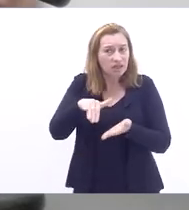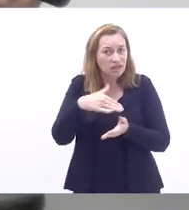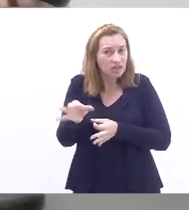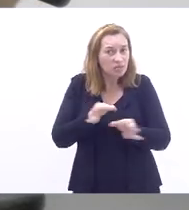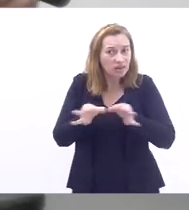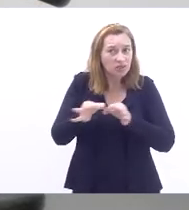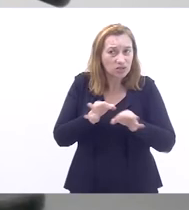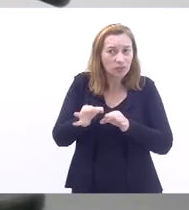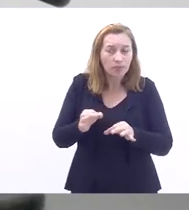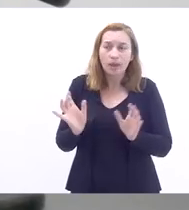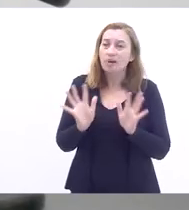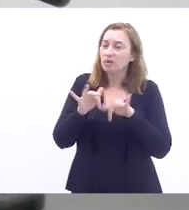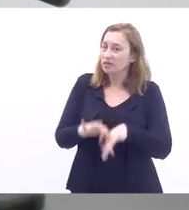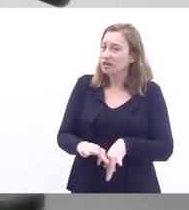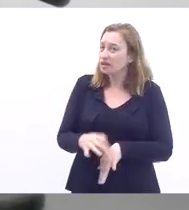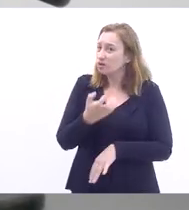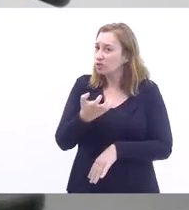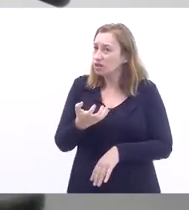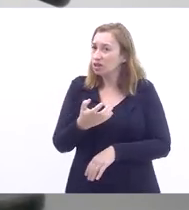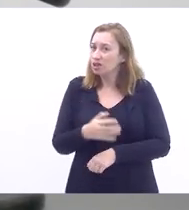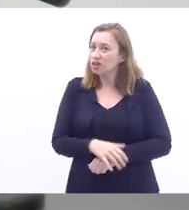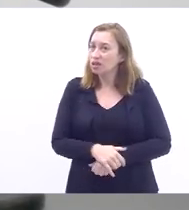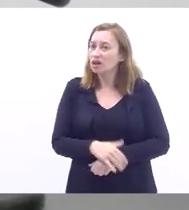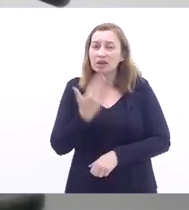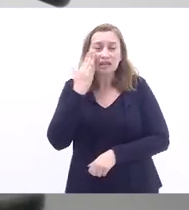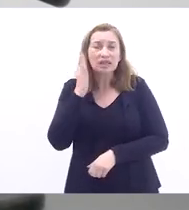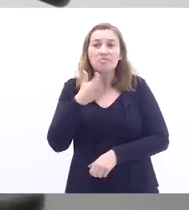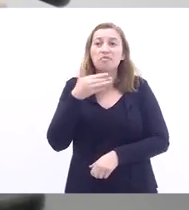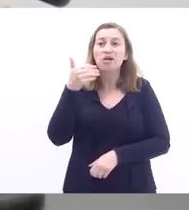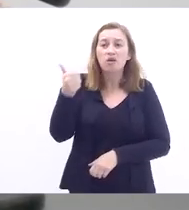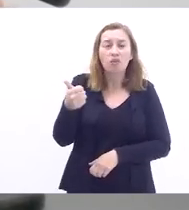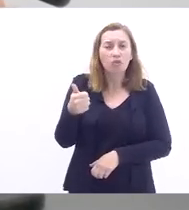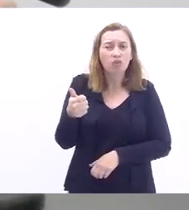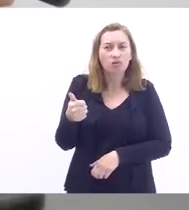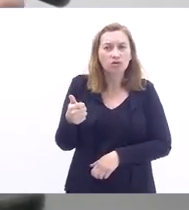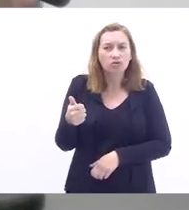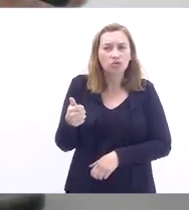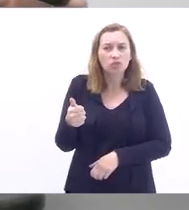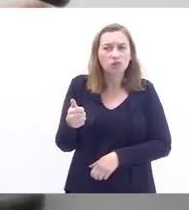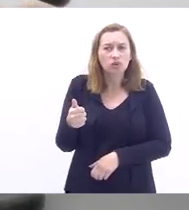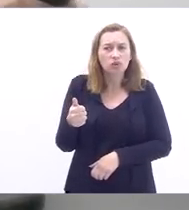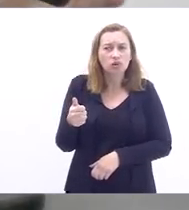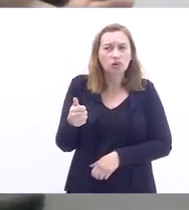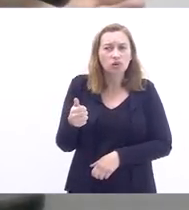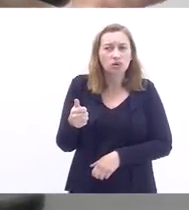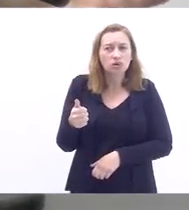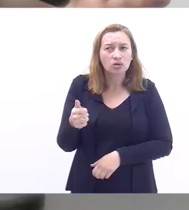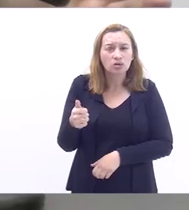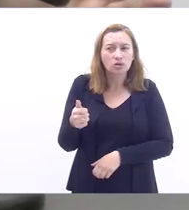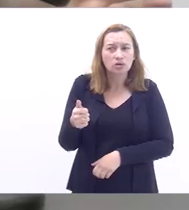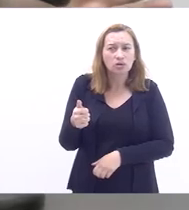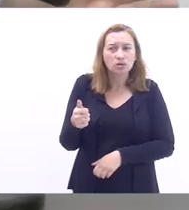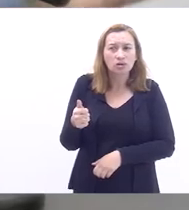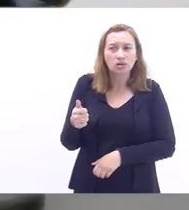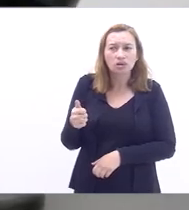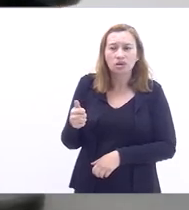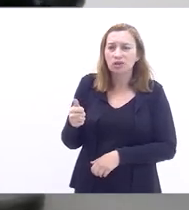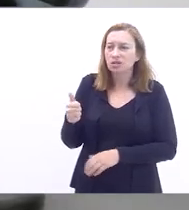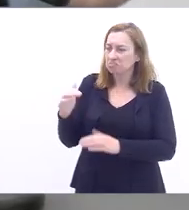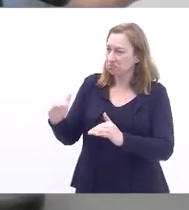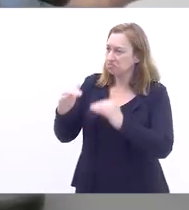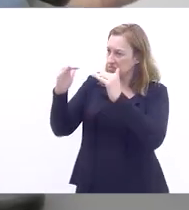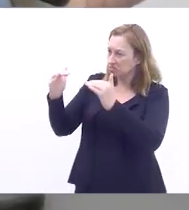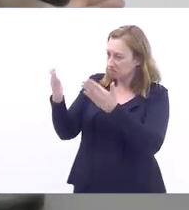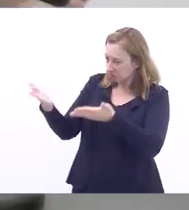de planejamento eu queria para completar entender melhor vossa magnificência o título que tem né